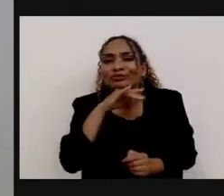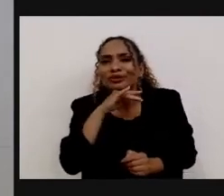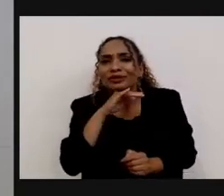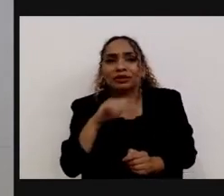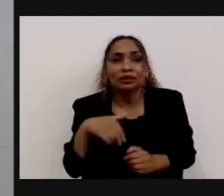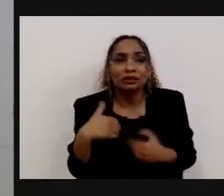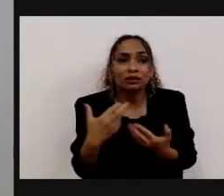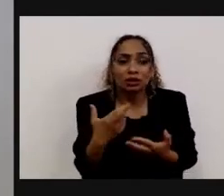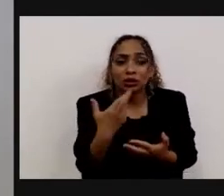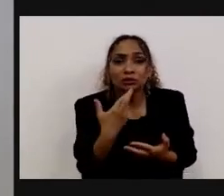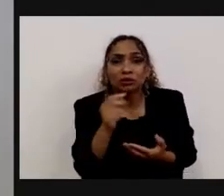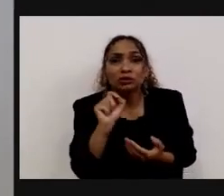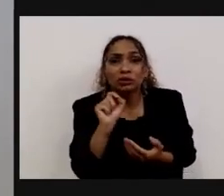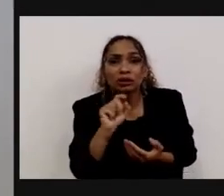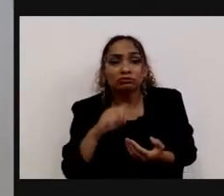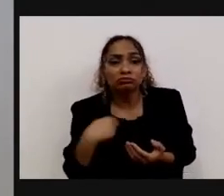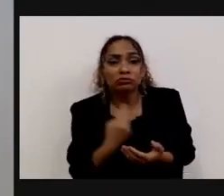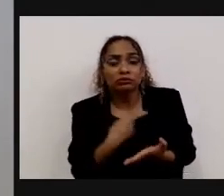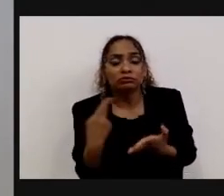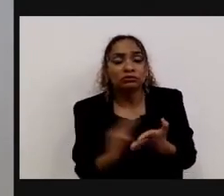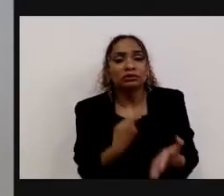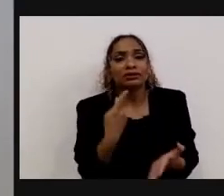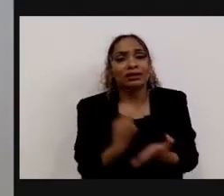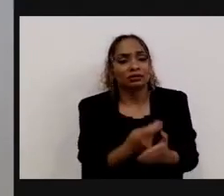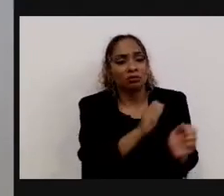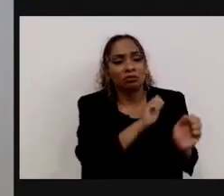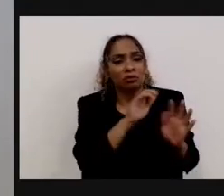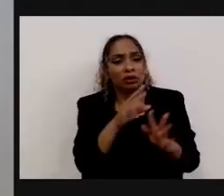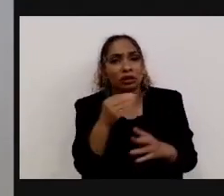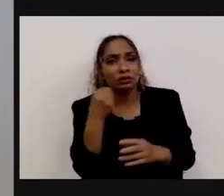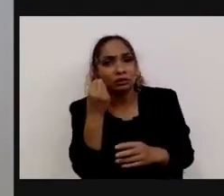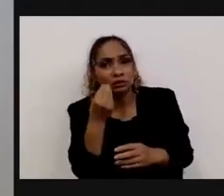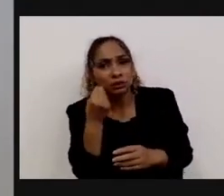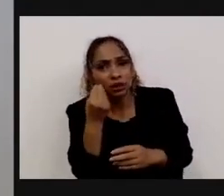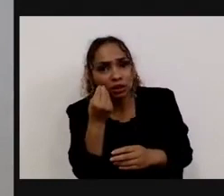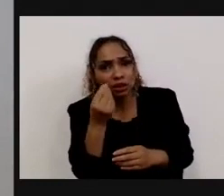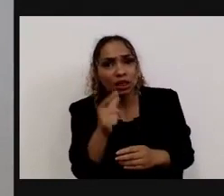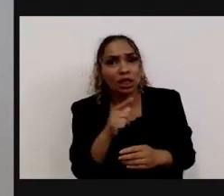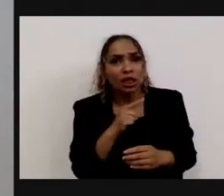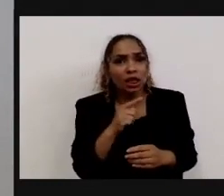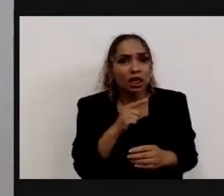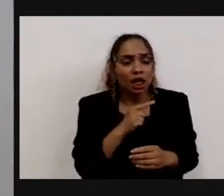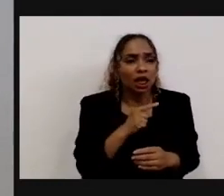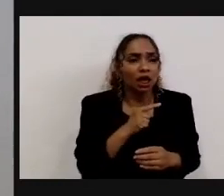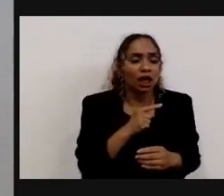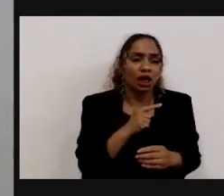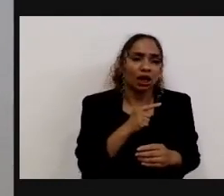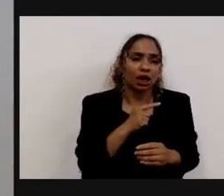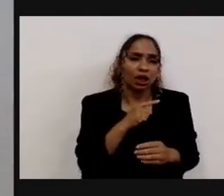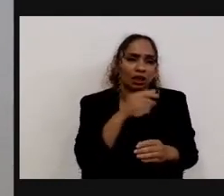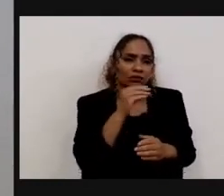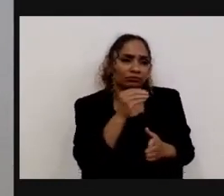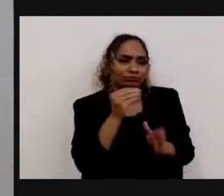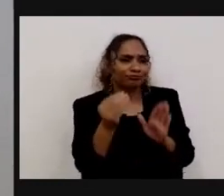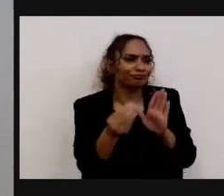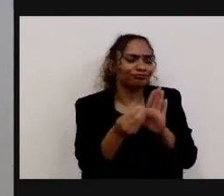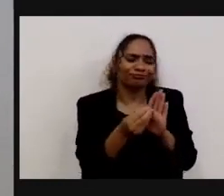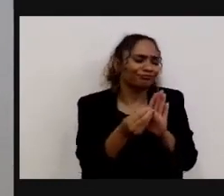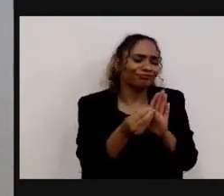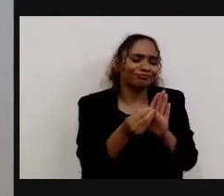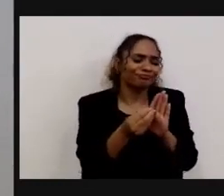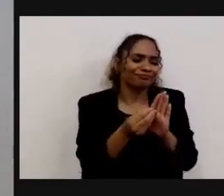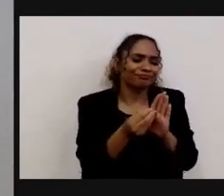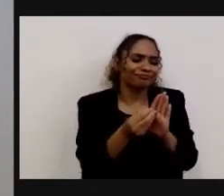estava errado pronto publicamos esse experimento tem aqui uma agregação de valor falar esse caminho não